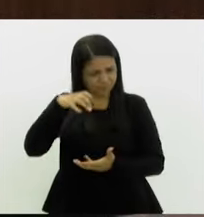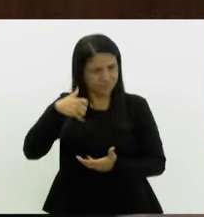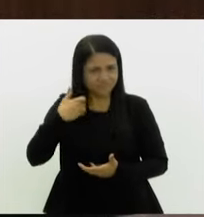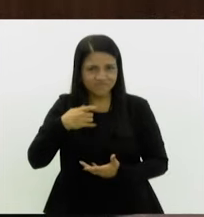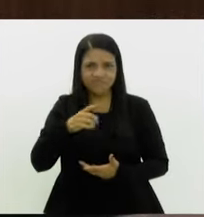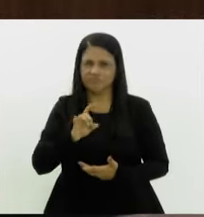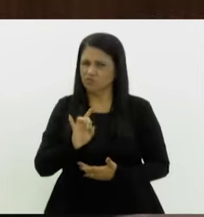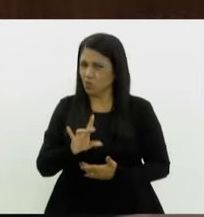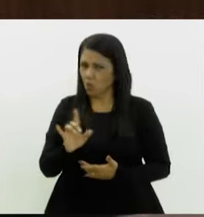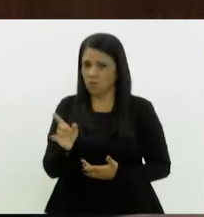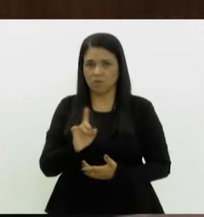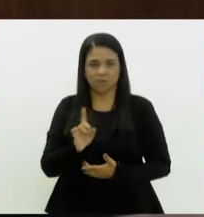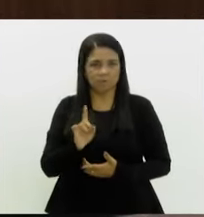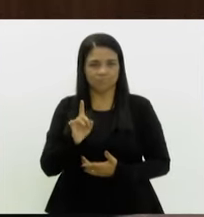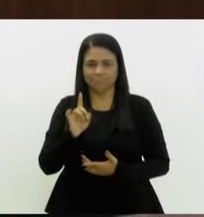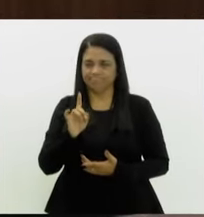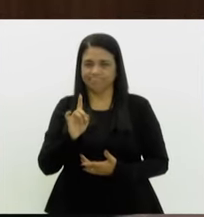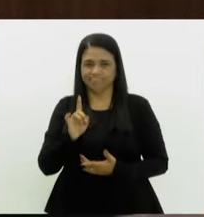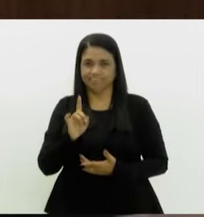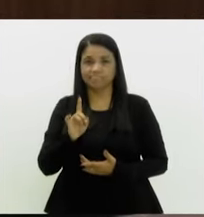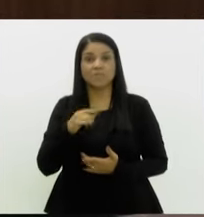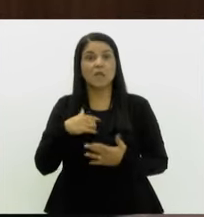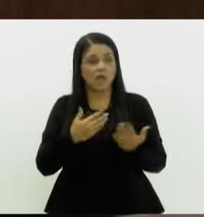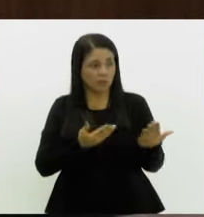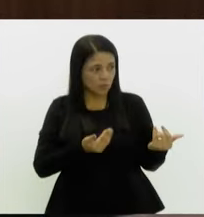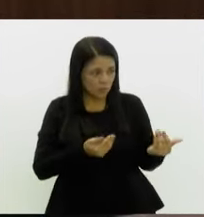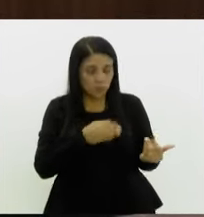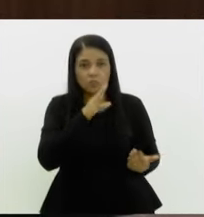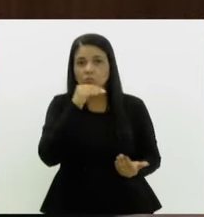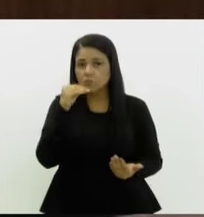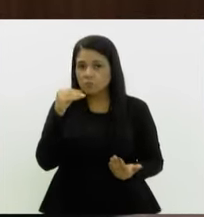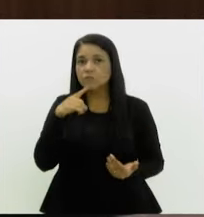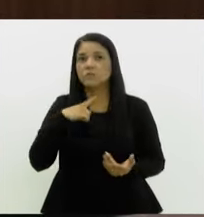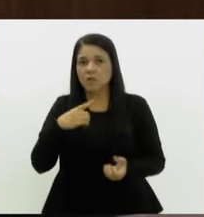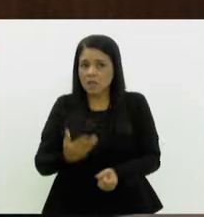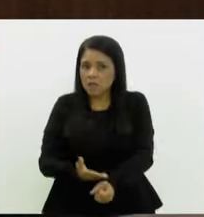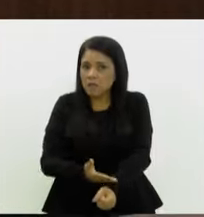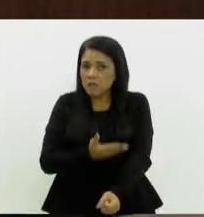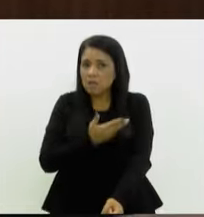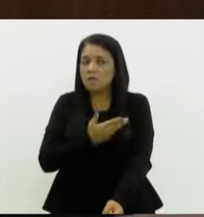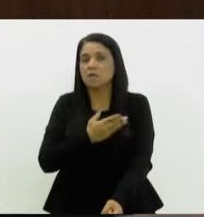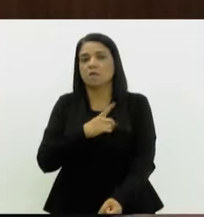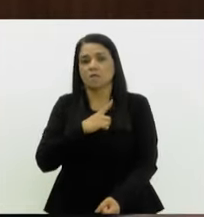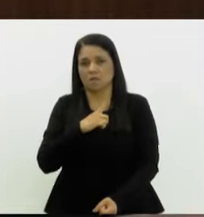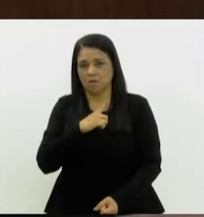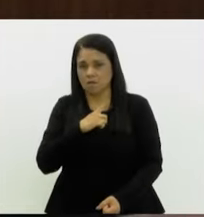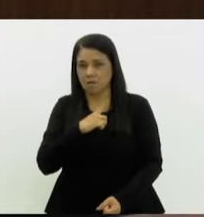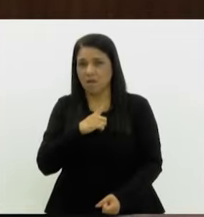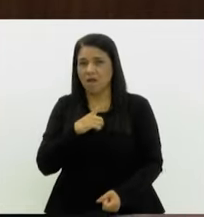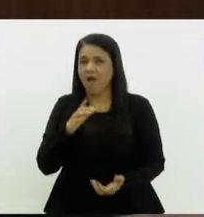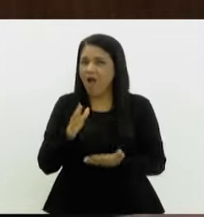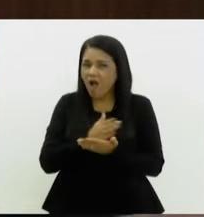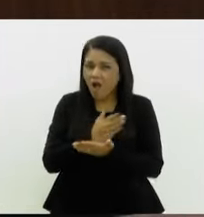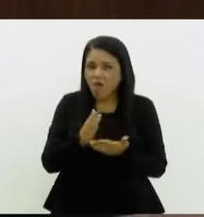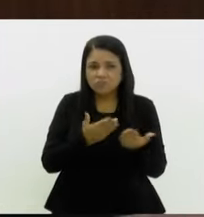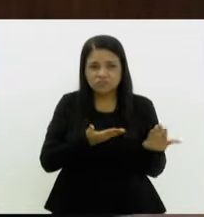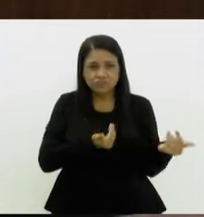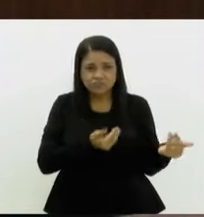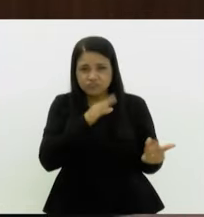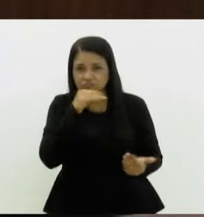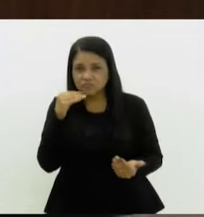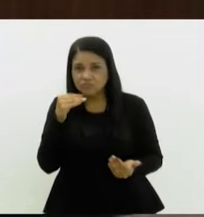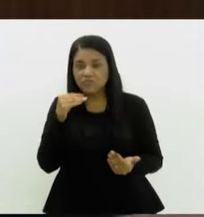verdade. Tem adolescentes que têm hipertensão, alguns até, senador Marquinho, por uma